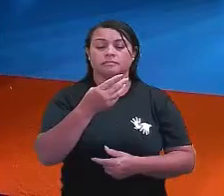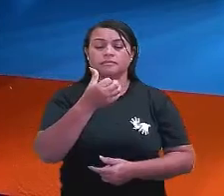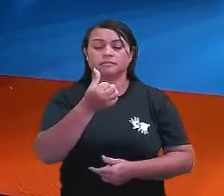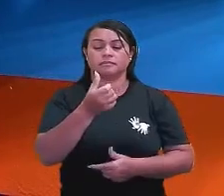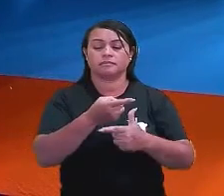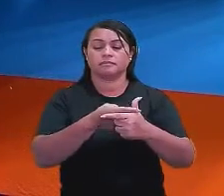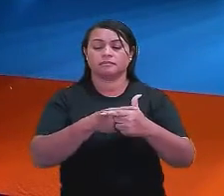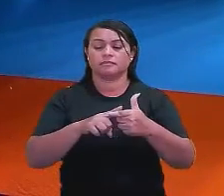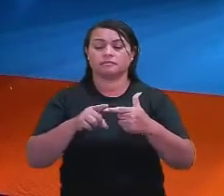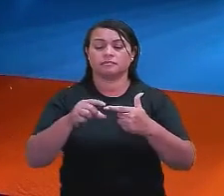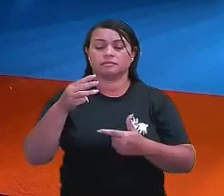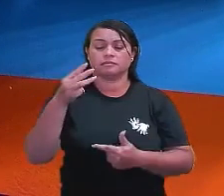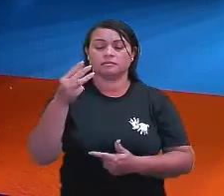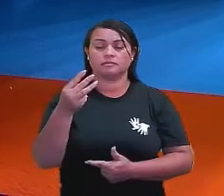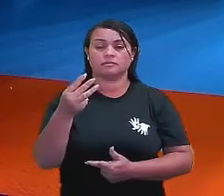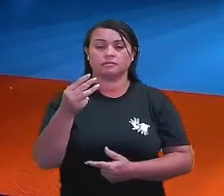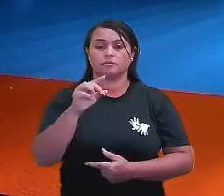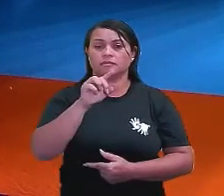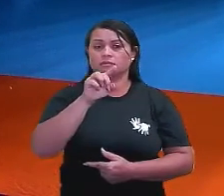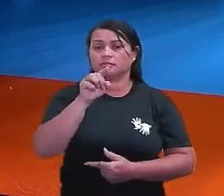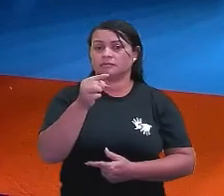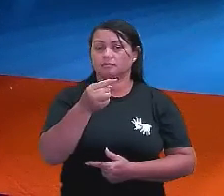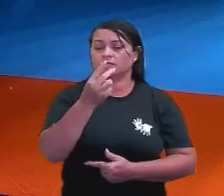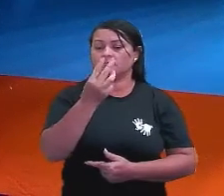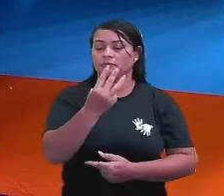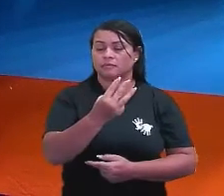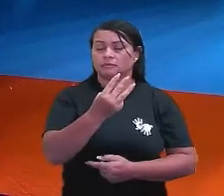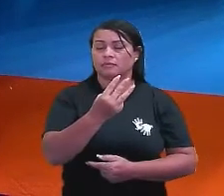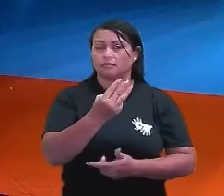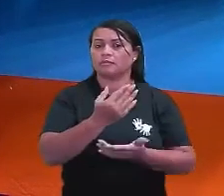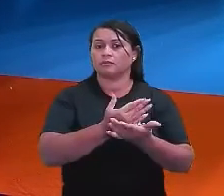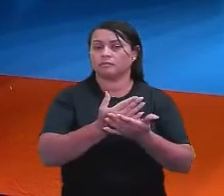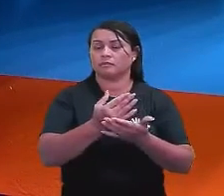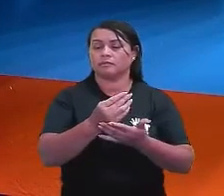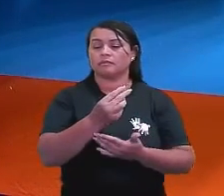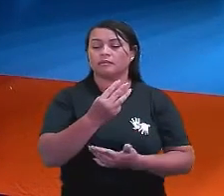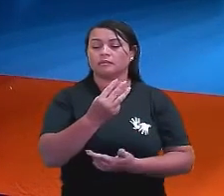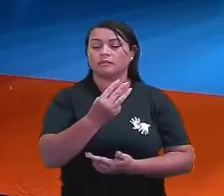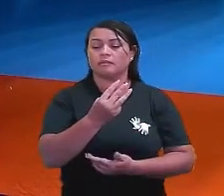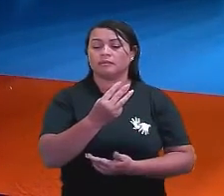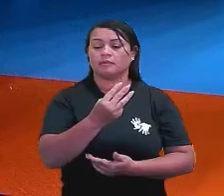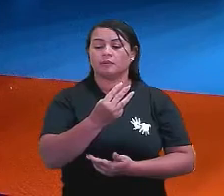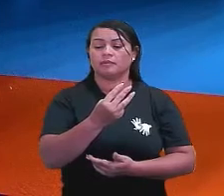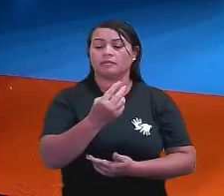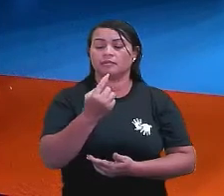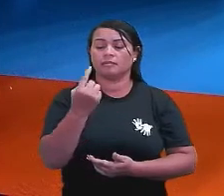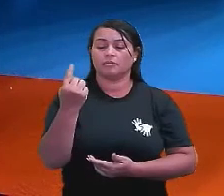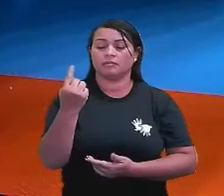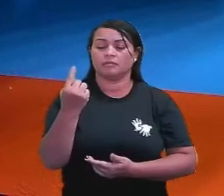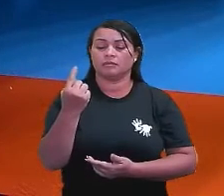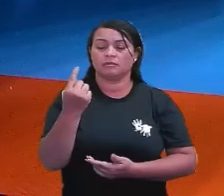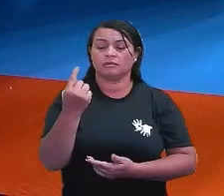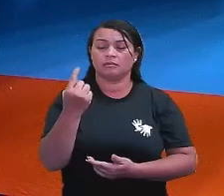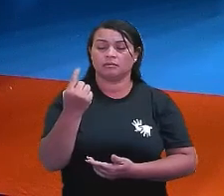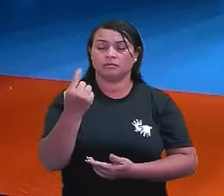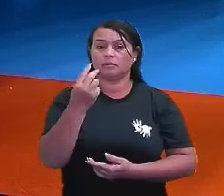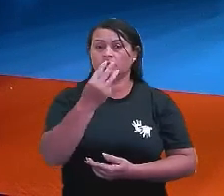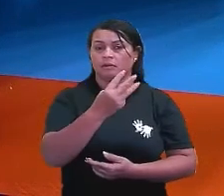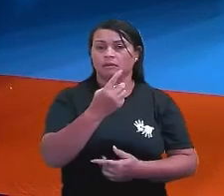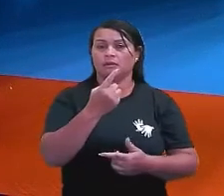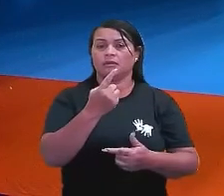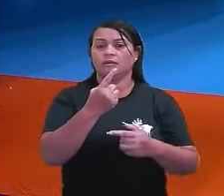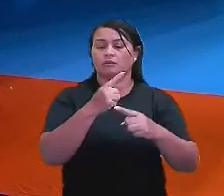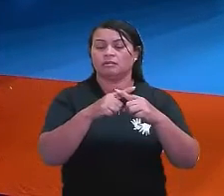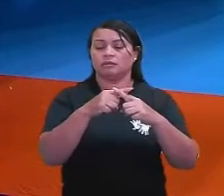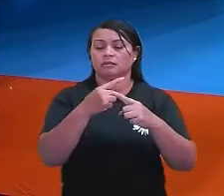por 3. Ó, vou marcar aqui o 3 porque eu vou começar pelo 3, tá? Então, eu boto 1, porque 3 vezes